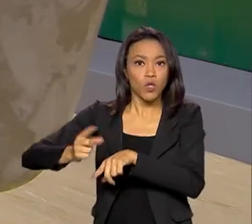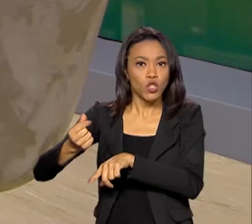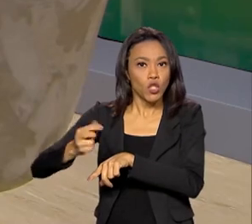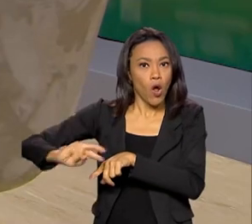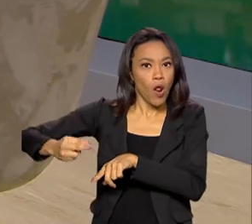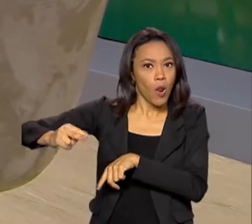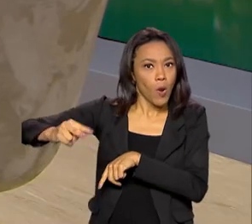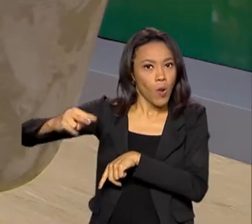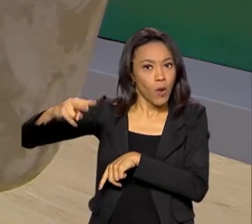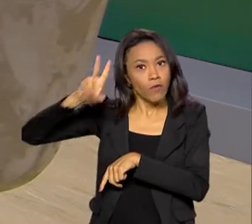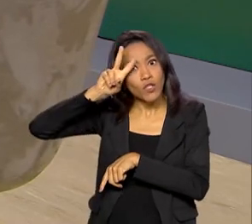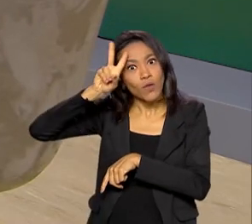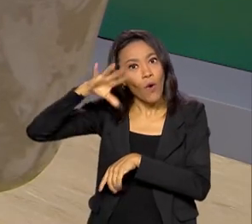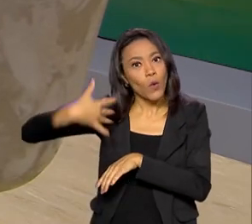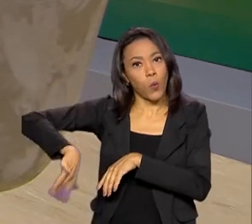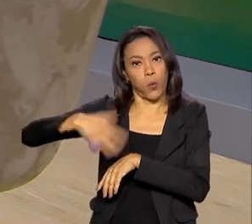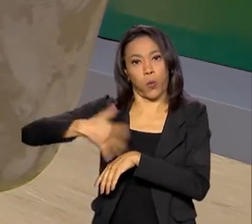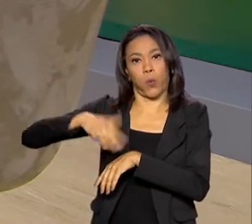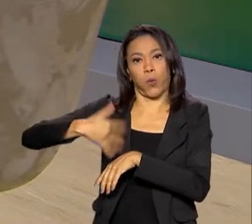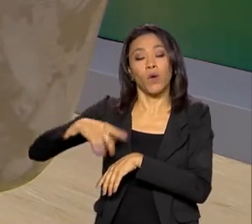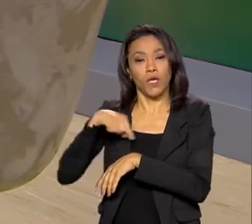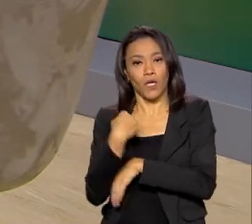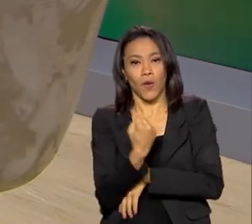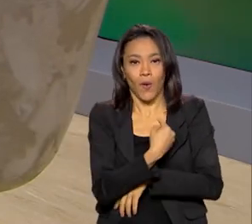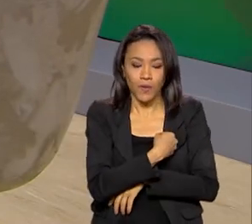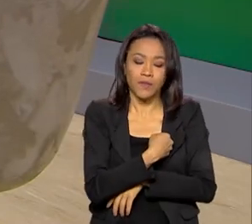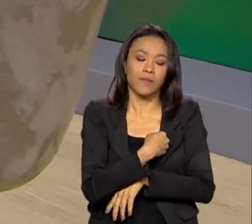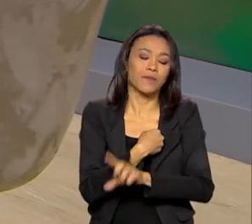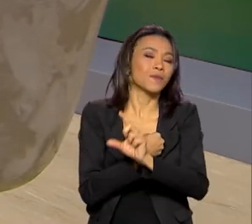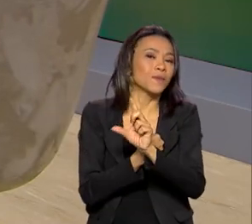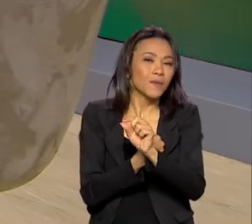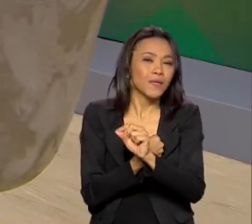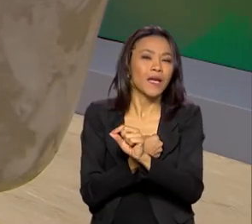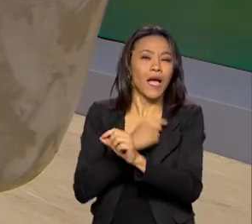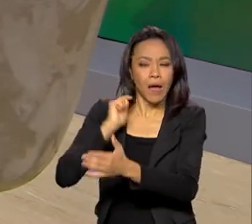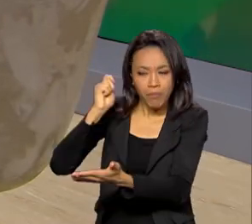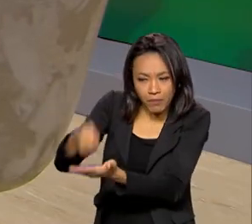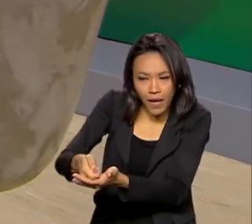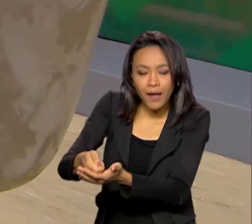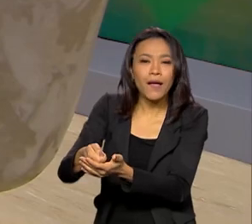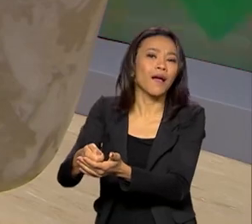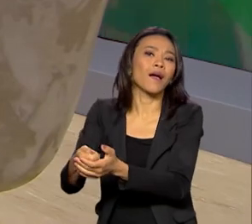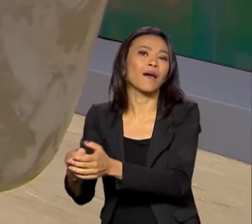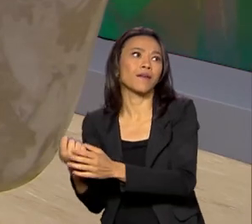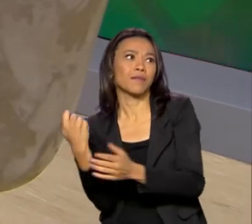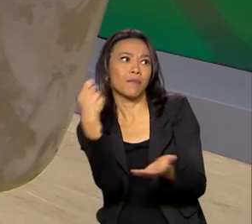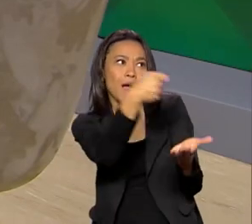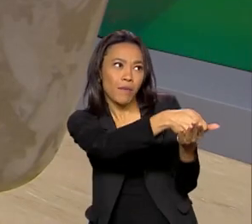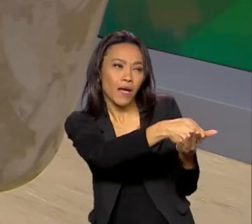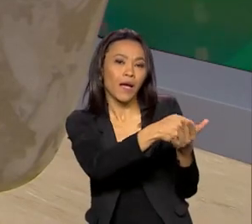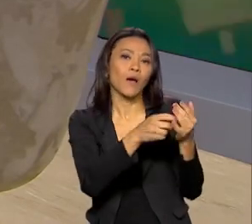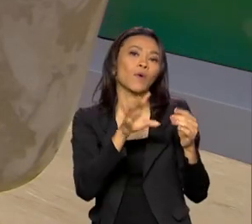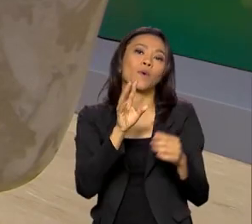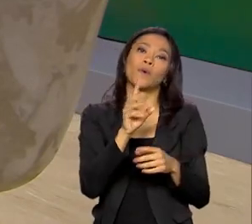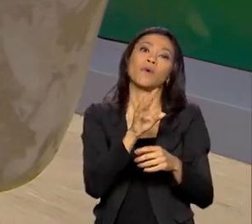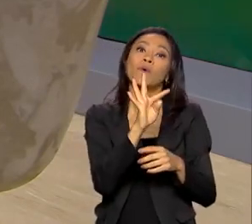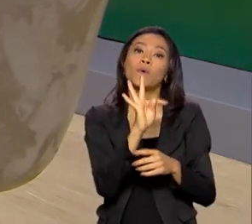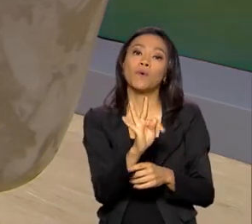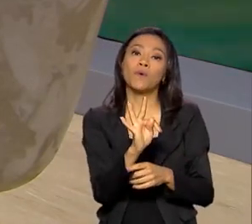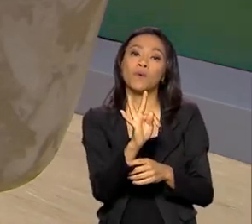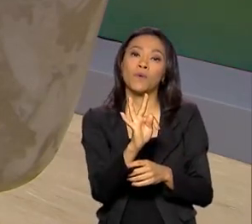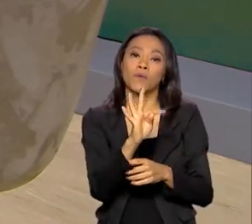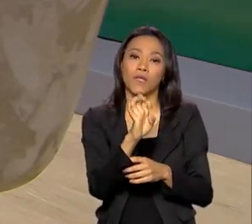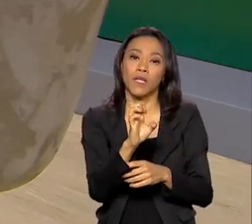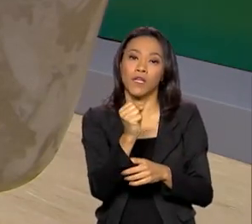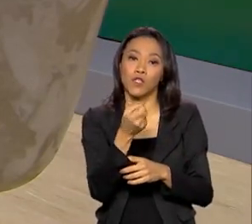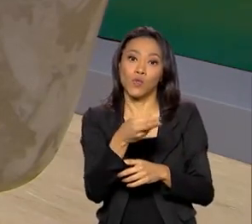histórico, portanto, nós fomos obrigados a pagar dividendos ao Tesouro Nacional. Em pagando dividendos ao